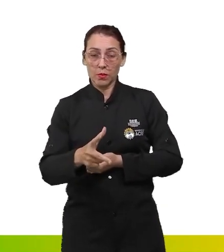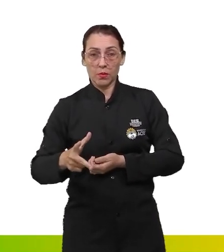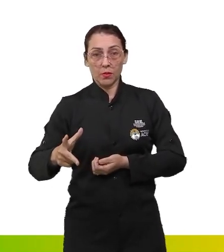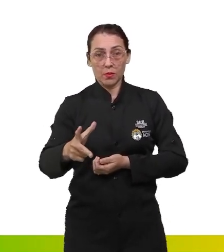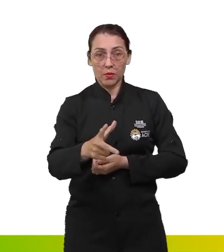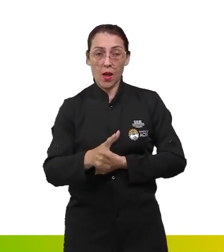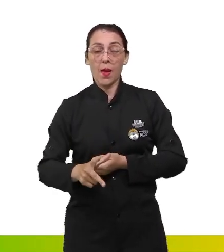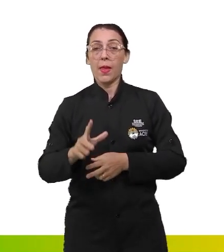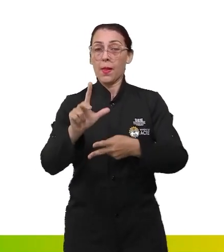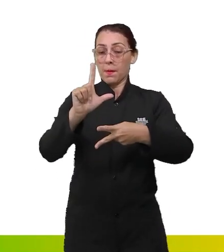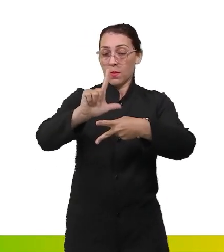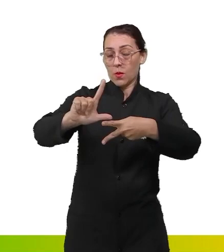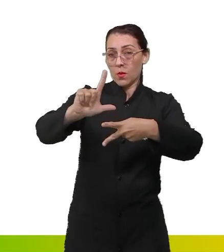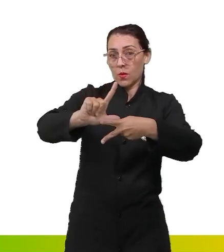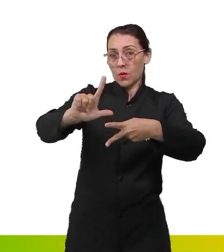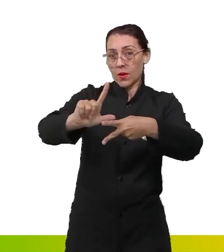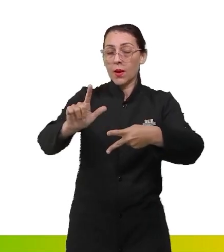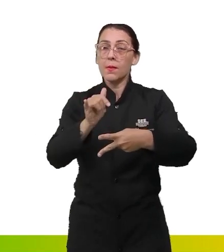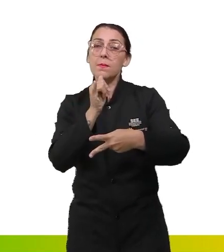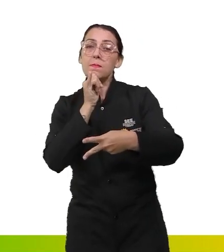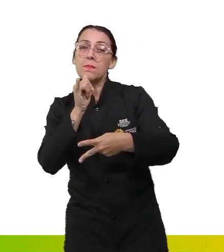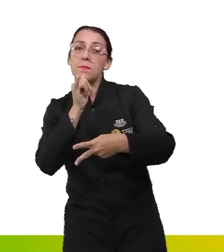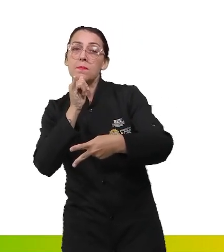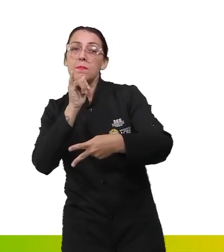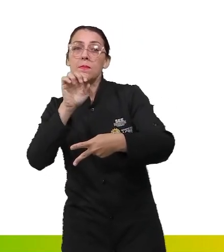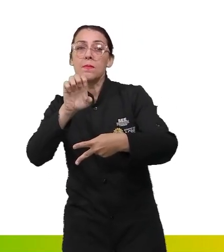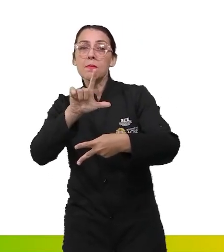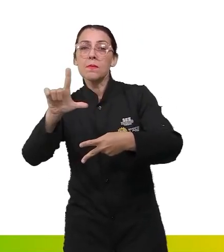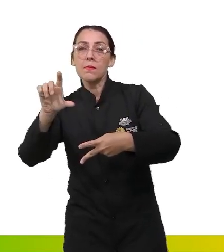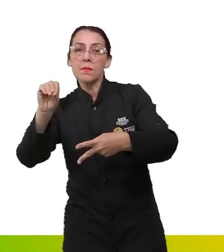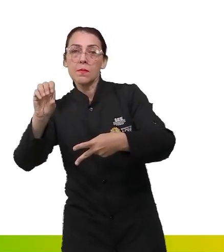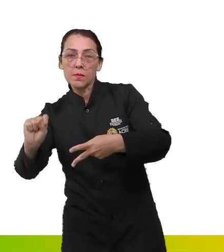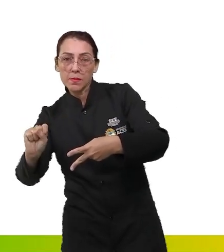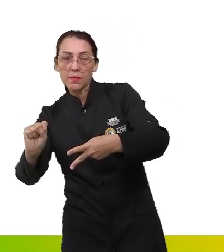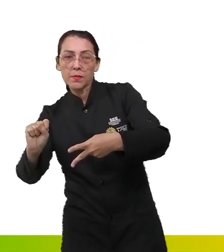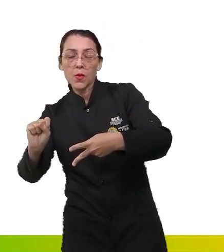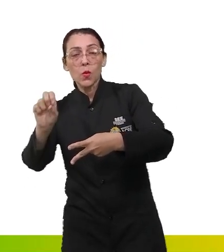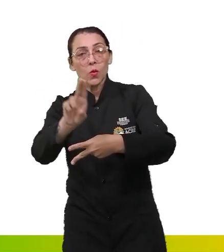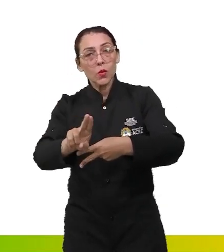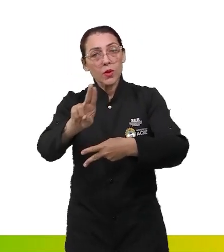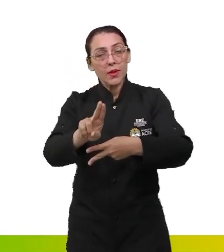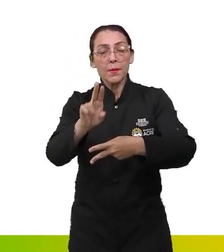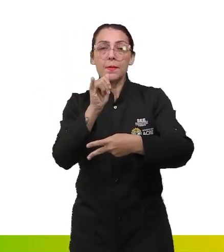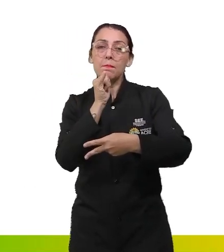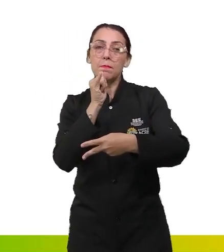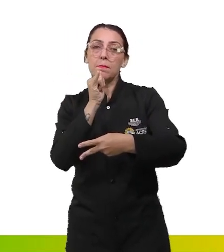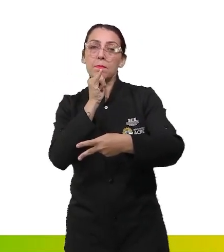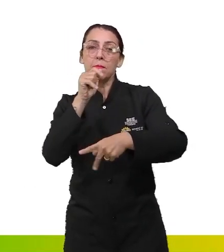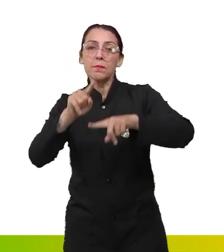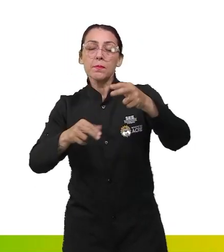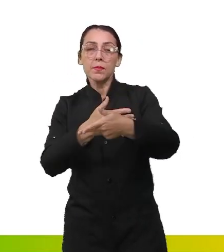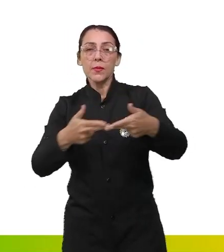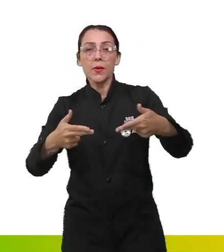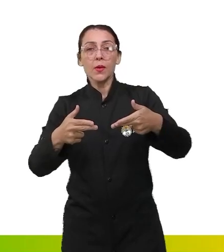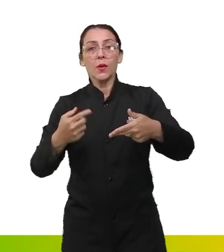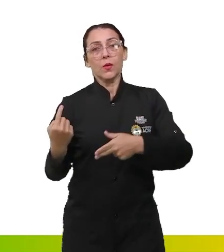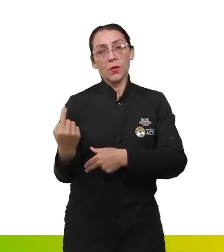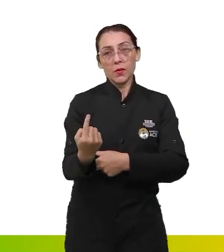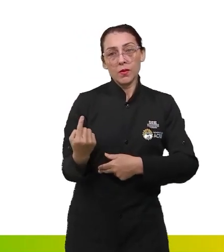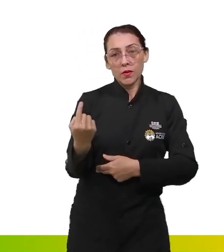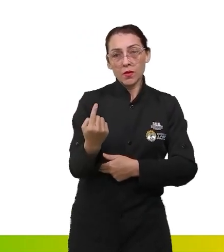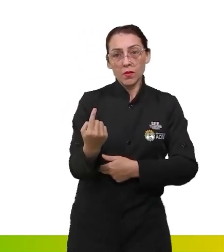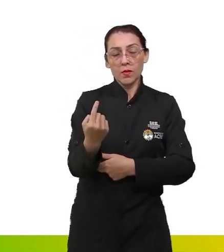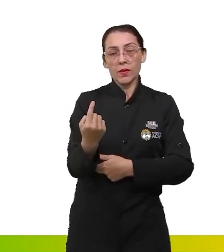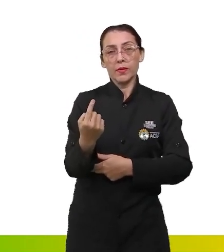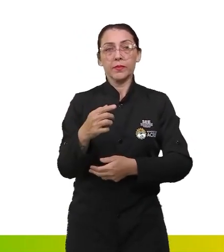ele está no plural, aqui, ó, por exemplo, a Elias, né? E ele utiliza, por exemplo, um objeto no singular. Deixa eu fazer uma